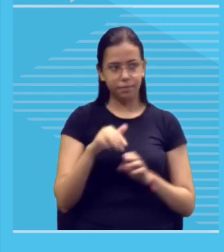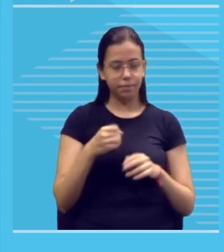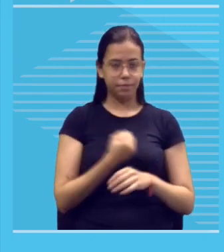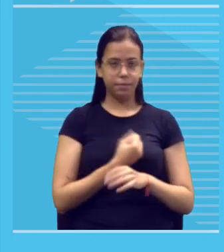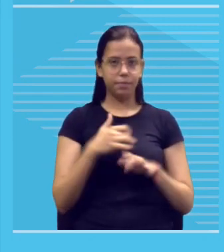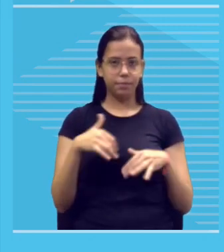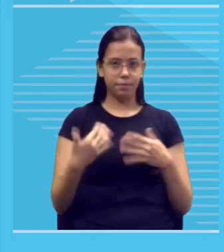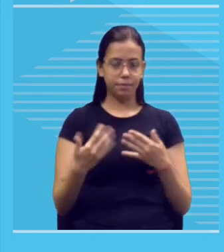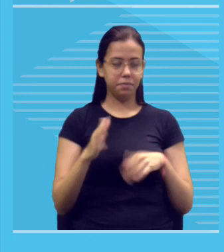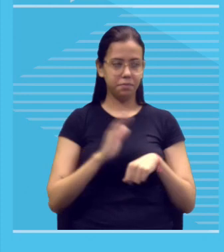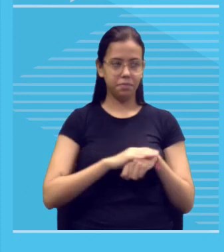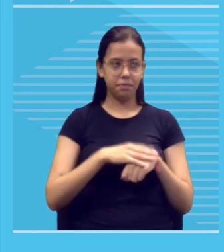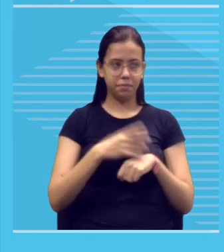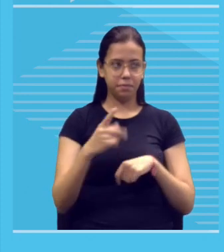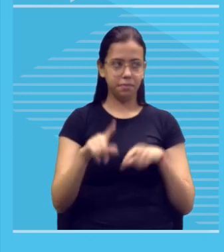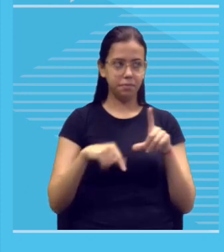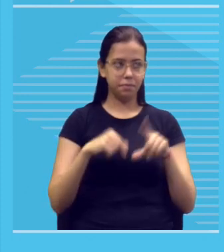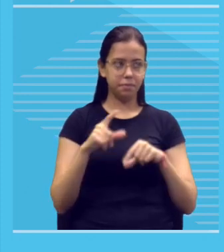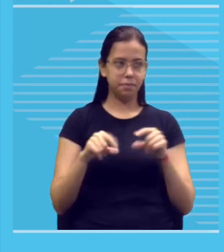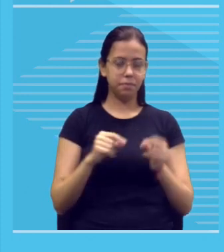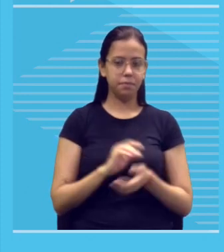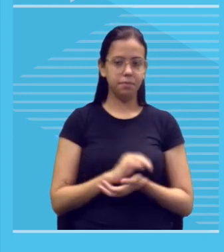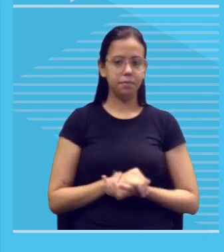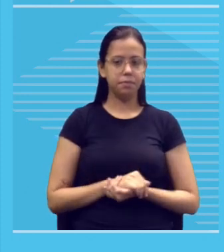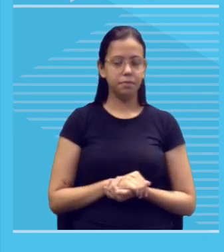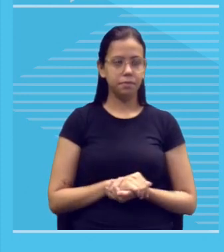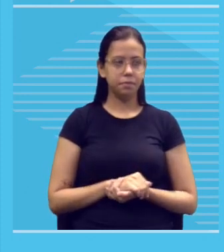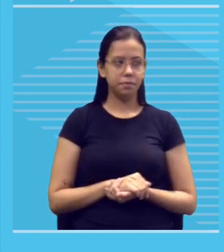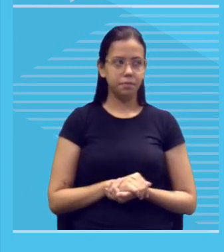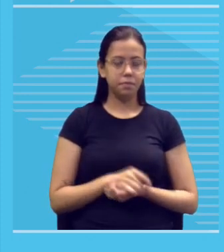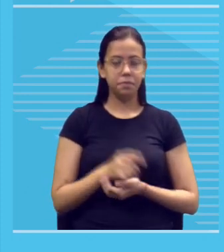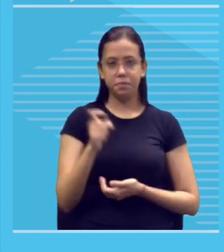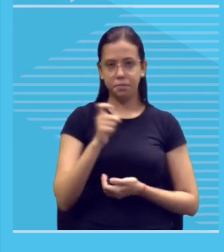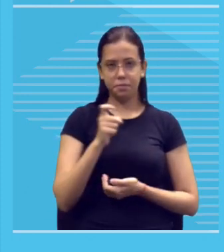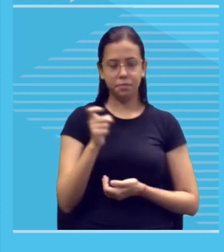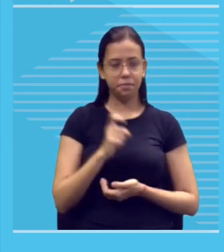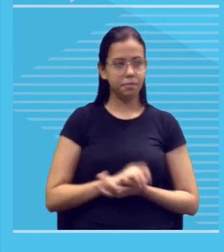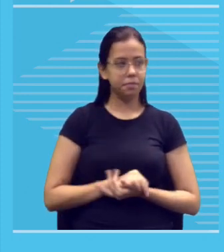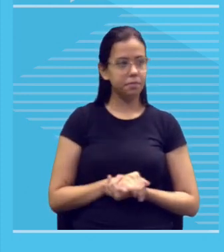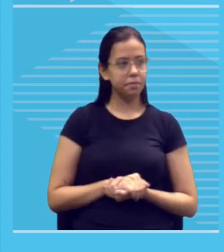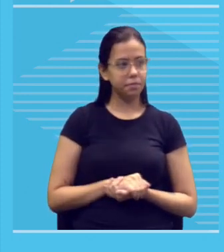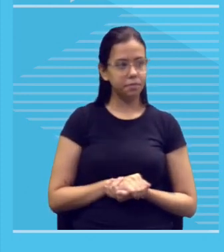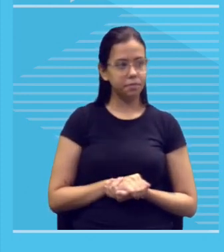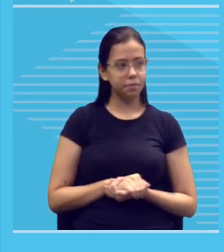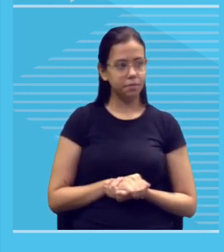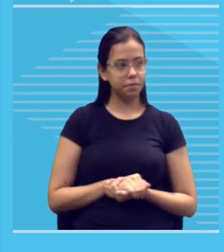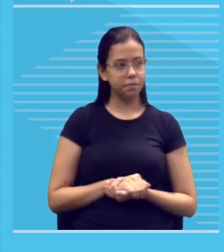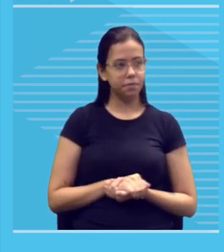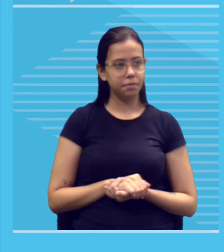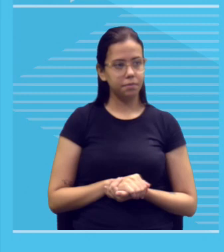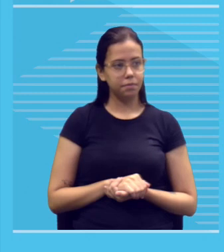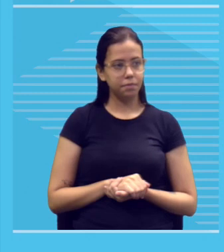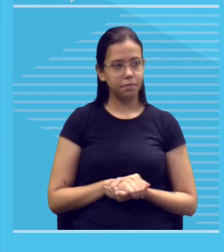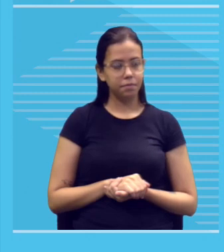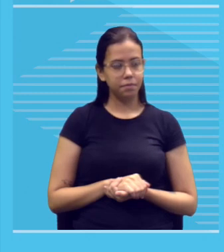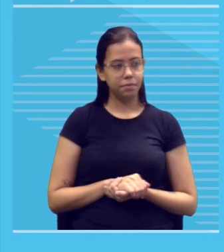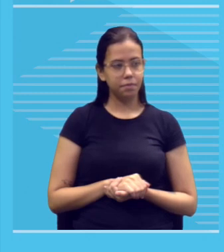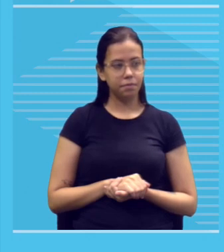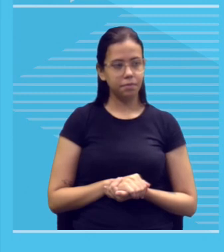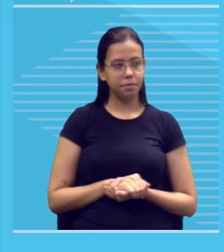letra é sua Você que escolhe né Vamos chamar de X mesmo de X como é a metade